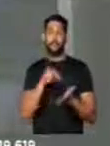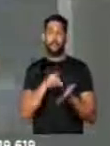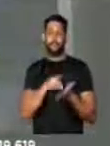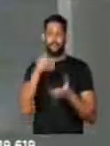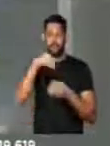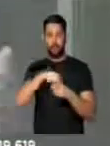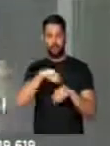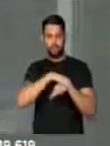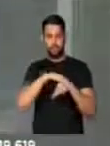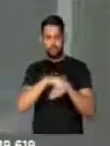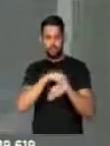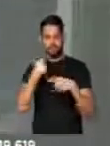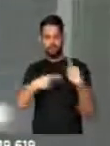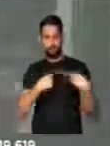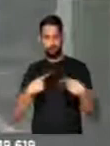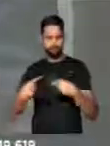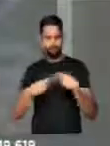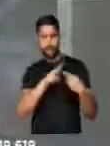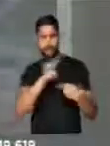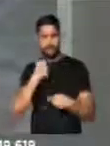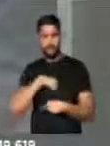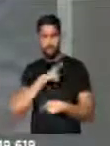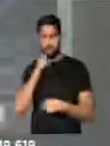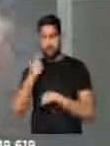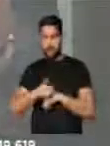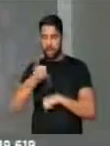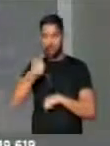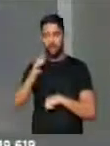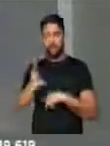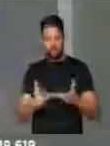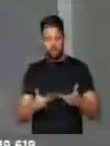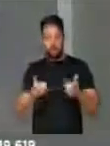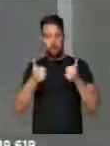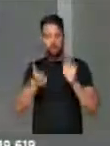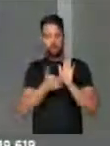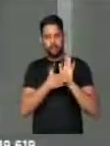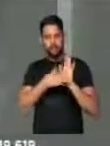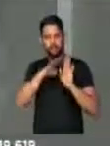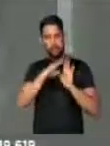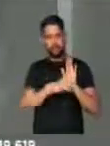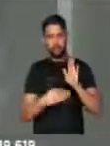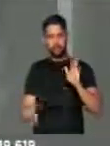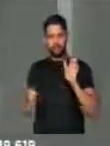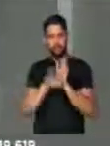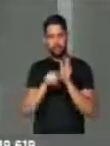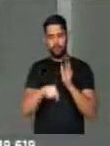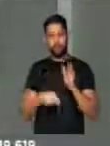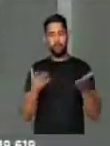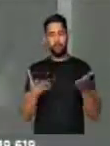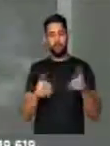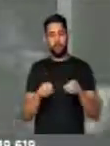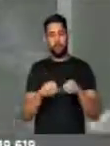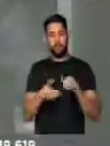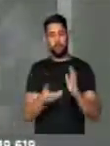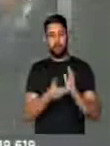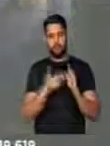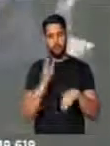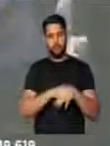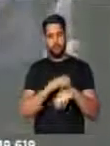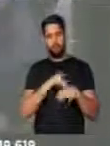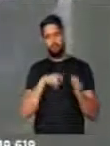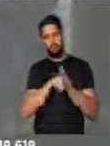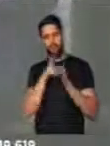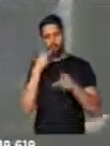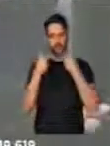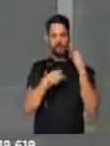dentro do diálogo, do debate, que nós vamos aperfeiçoando, inclusive as propostas que estão aqui chegando. Porque muito se